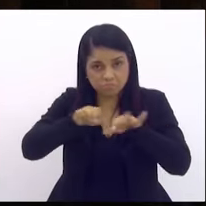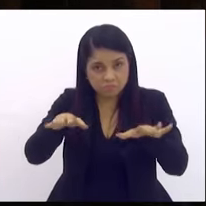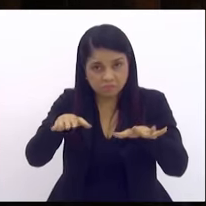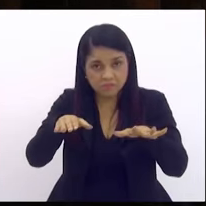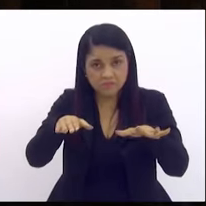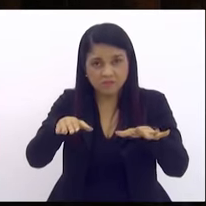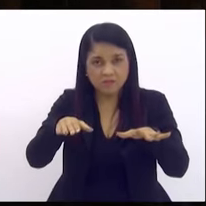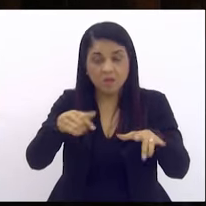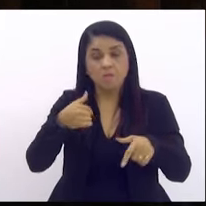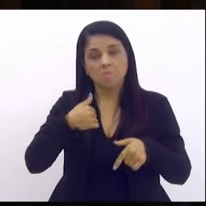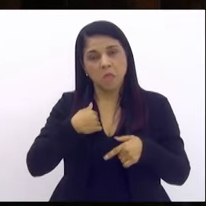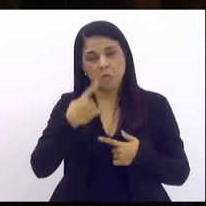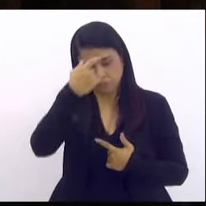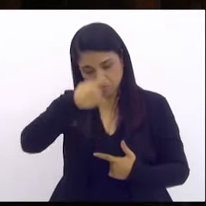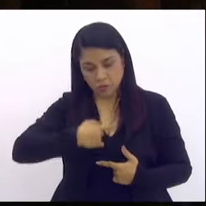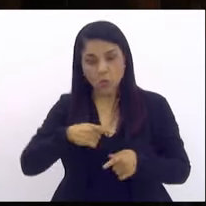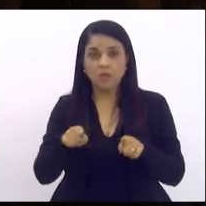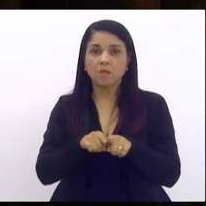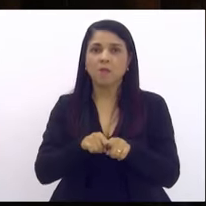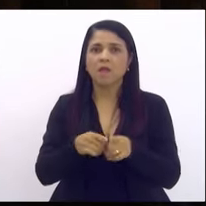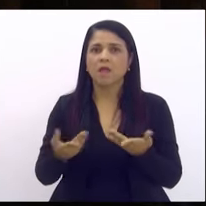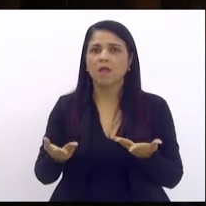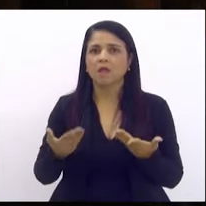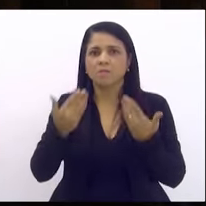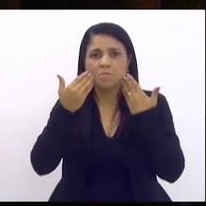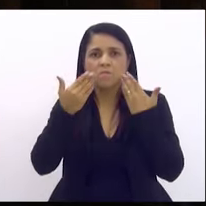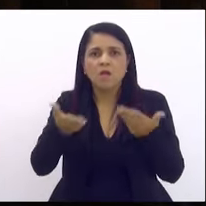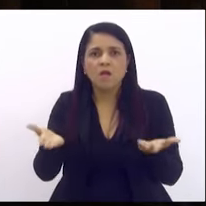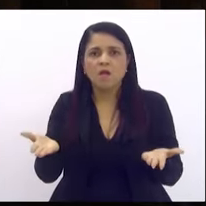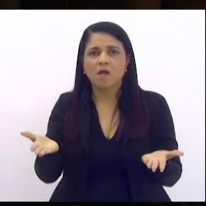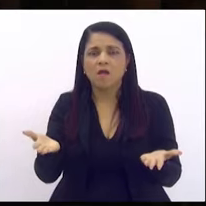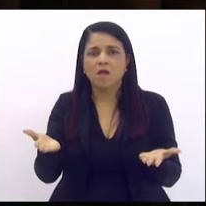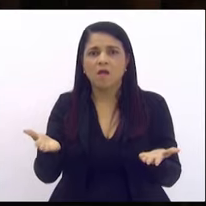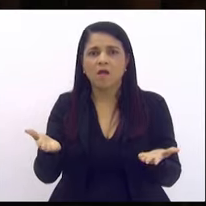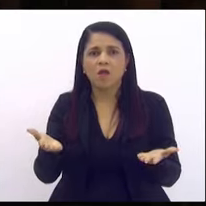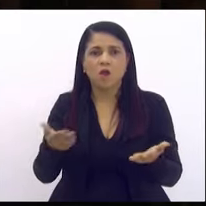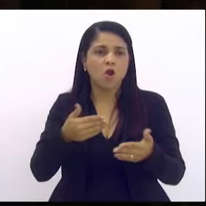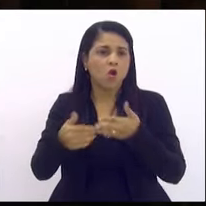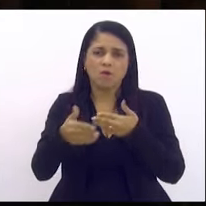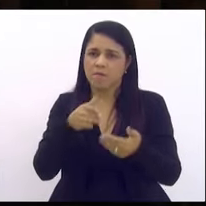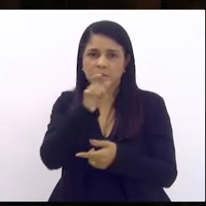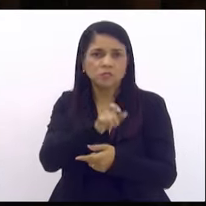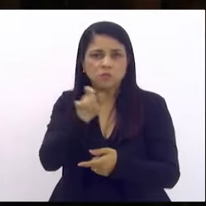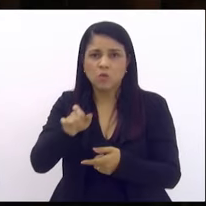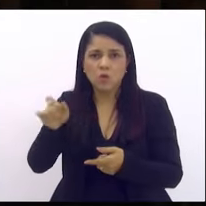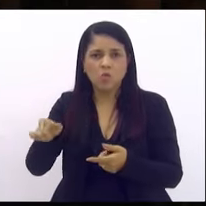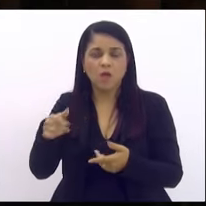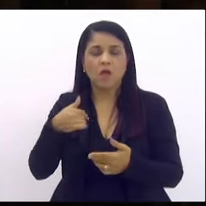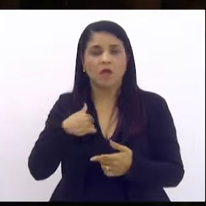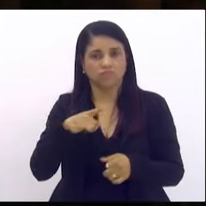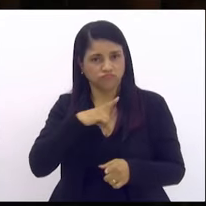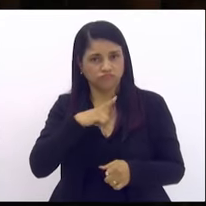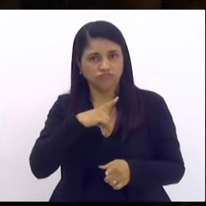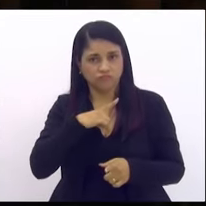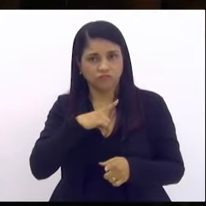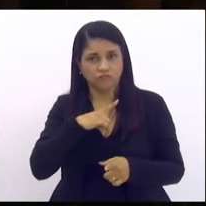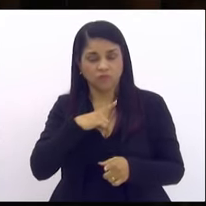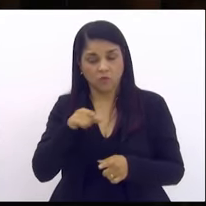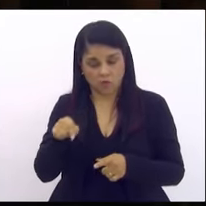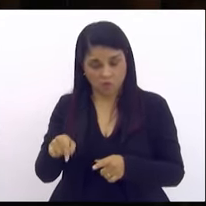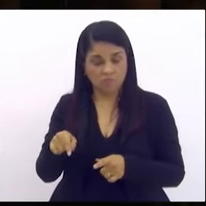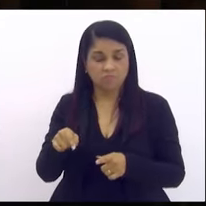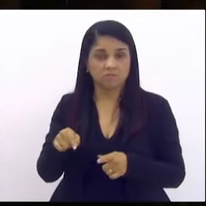me me expõe também claro me expõe também e expõe qualquer outra pessoa eu tive um dos casos ao levantar esse